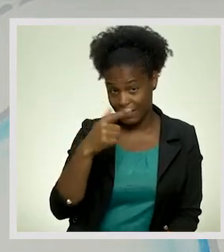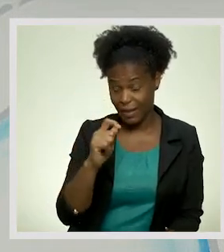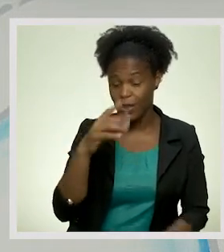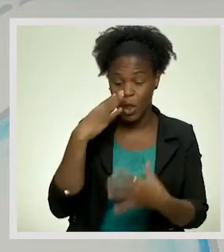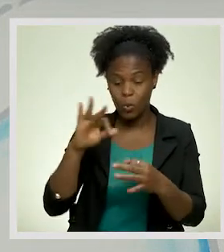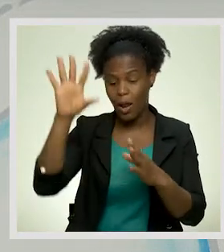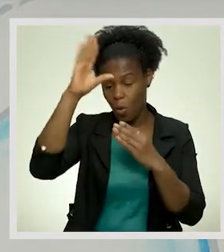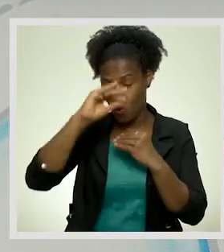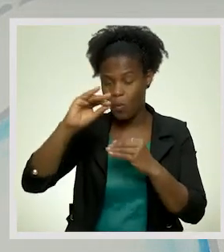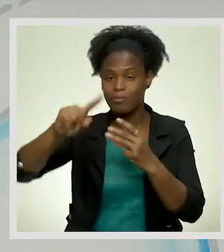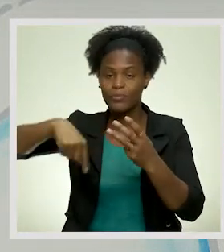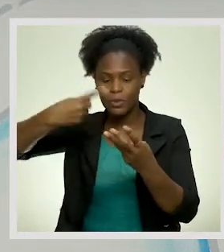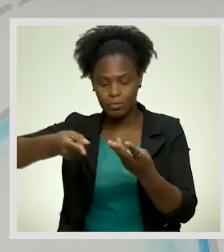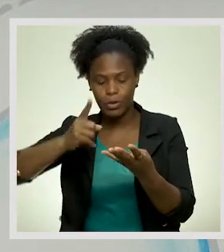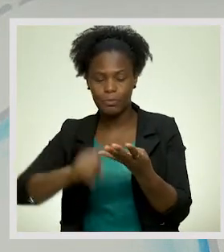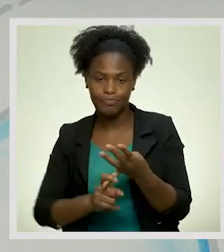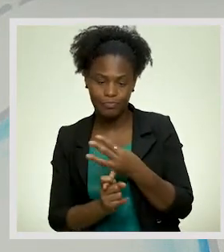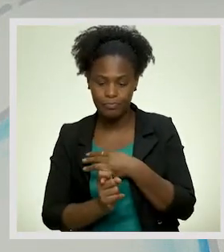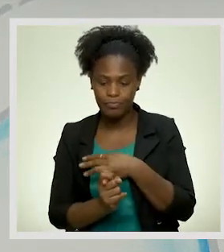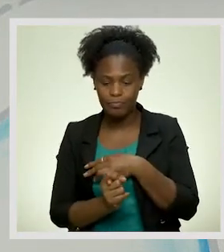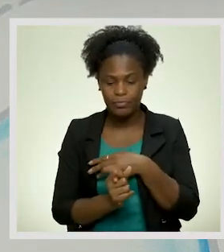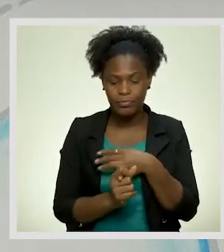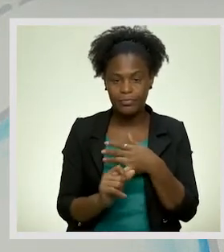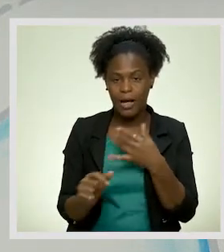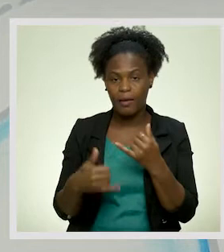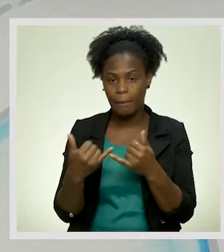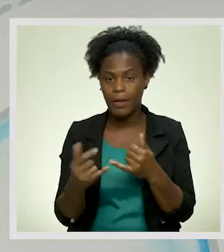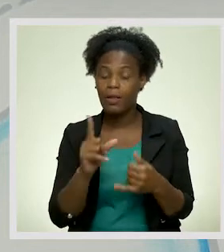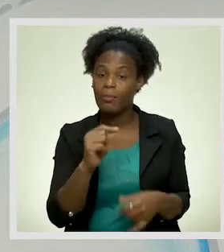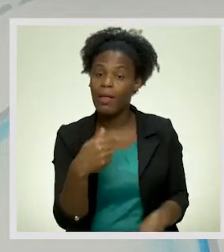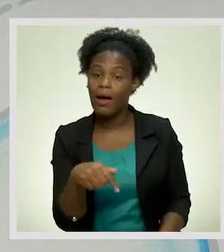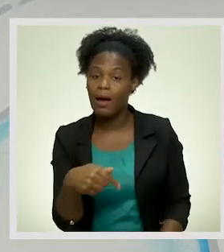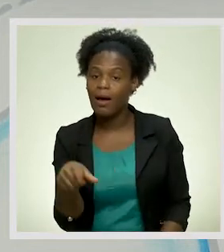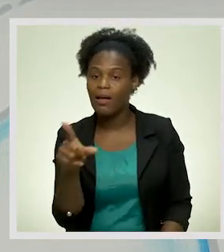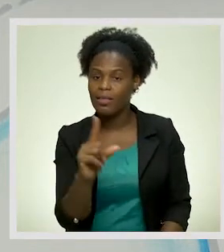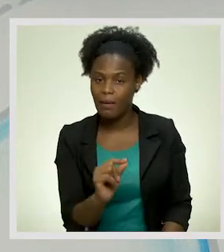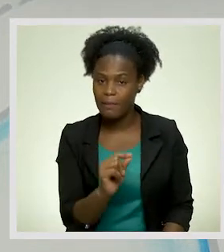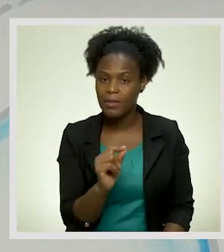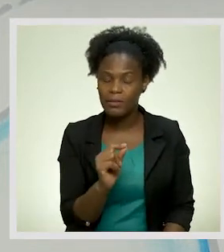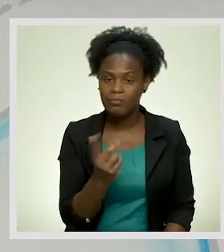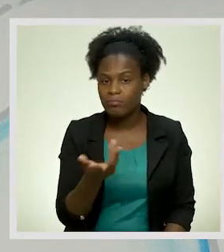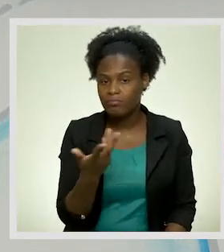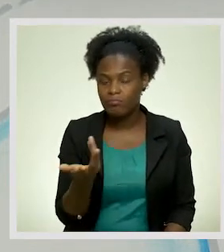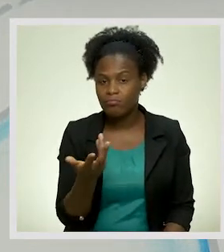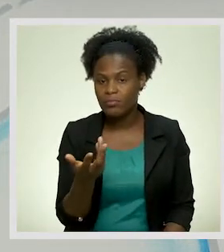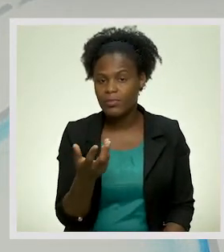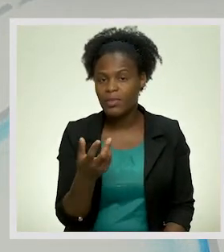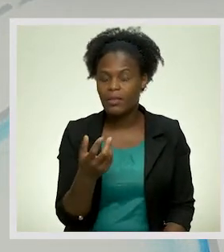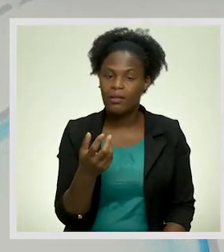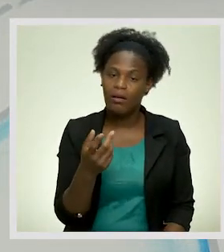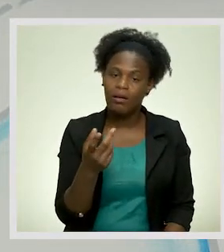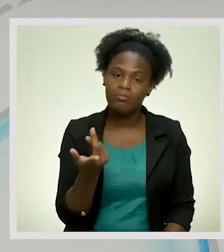solar. Depois dos satélites naturais, nós temos ainda os